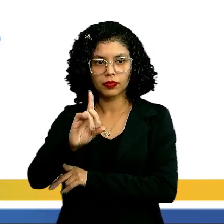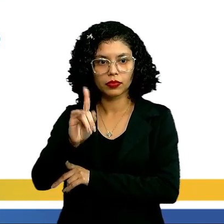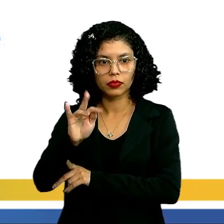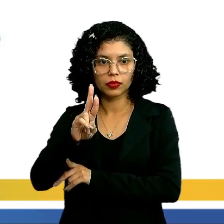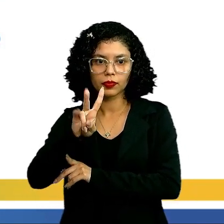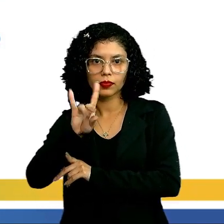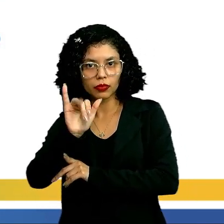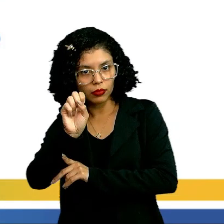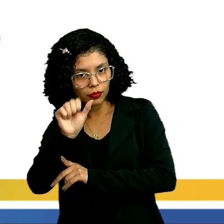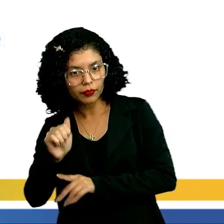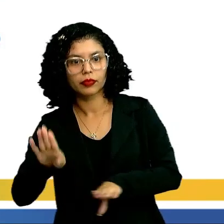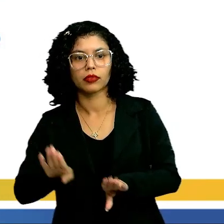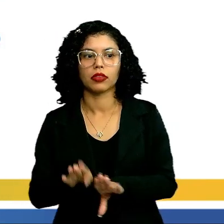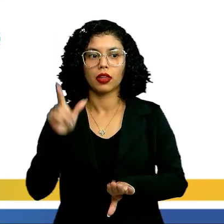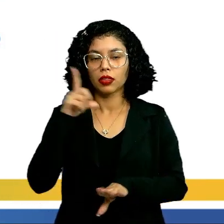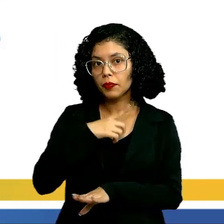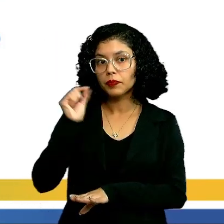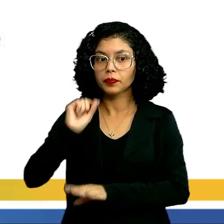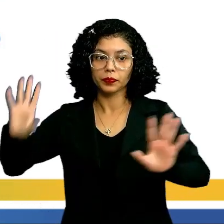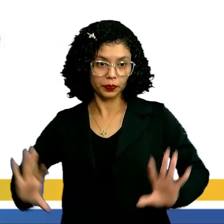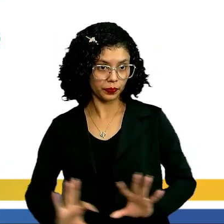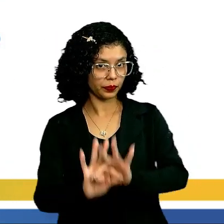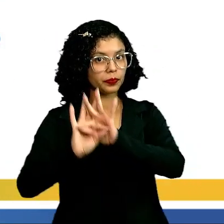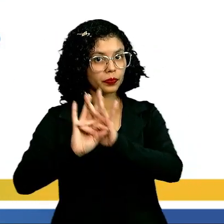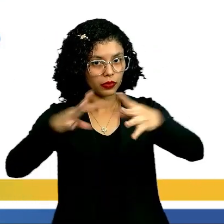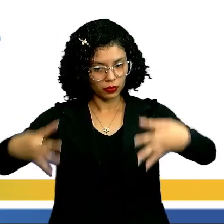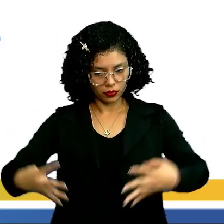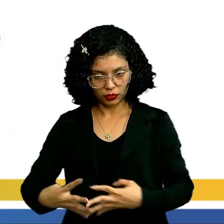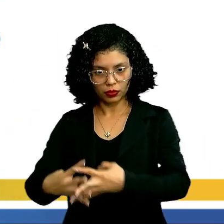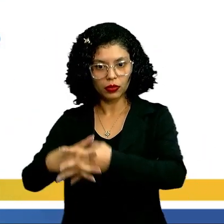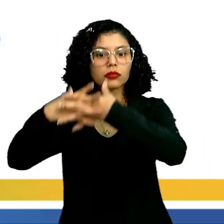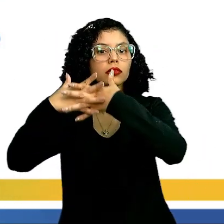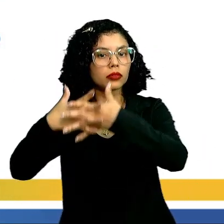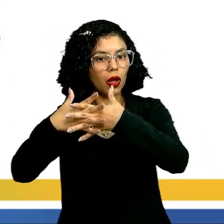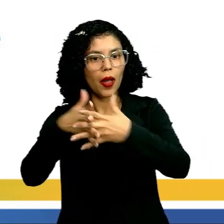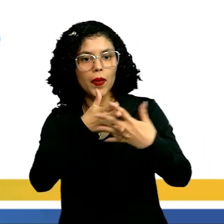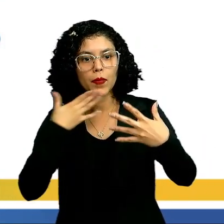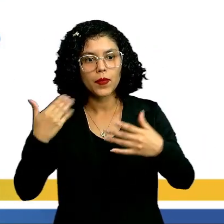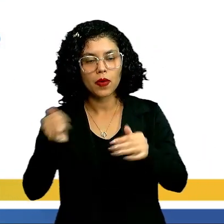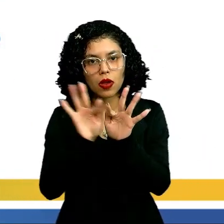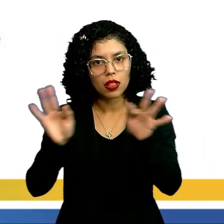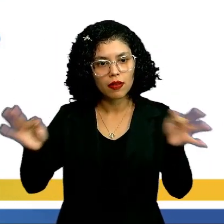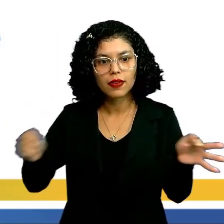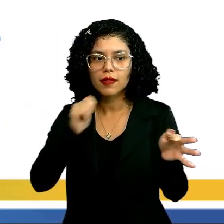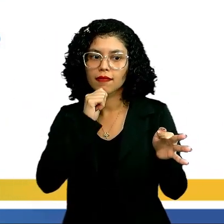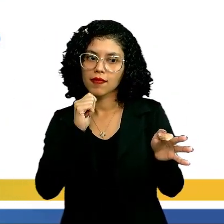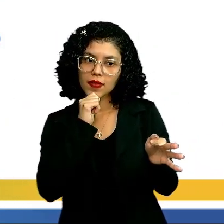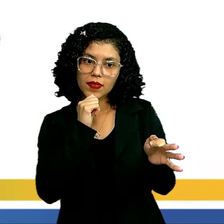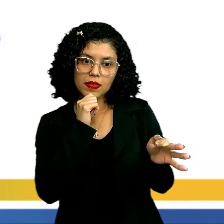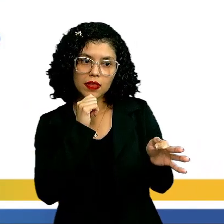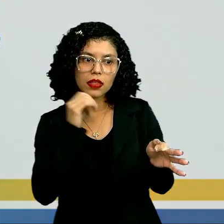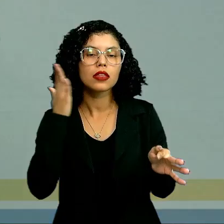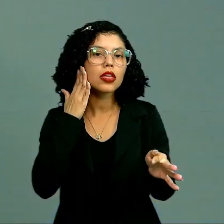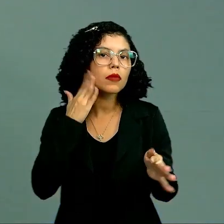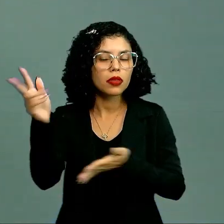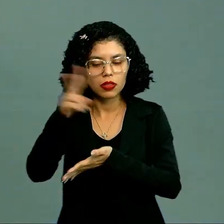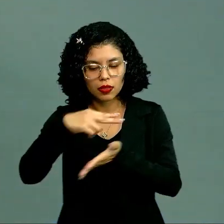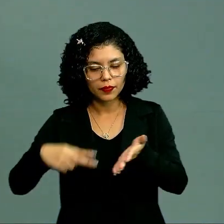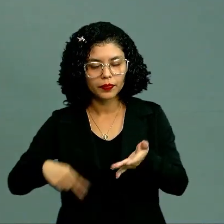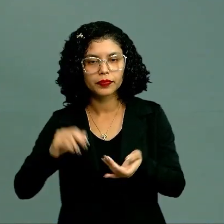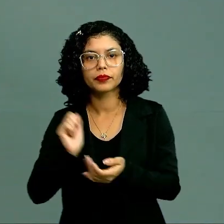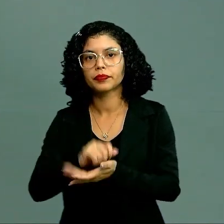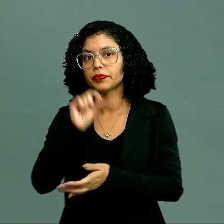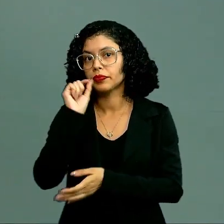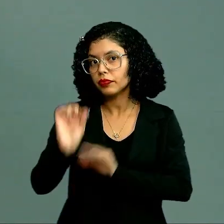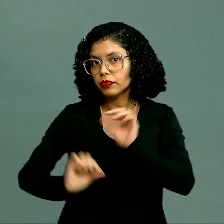harmonia e a conexão lógica entre as frases, o que colabora para uma melhor compreensão por parte do leitor.